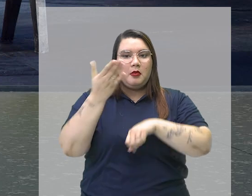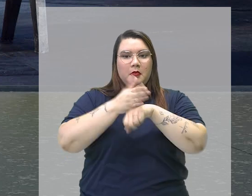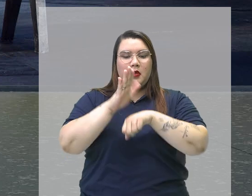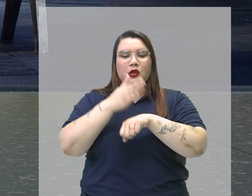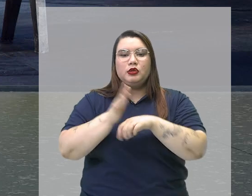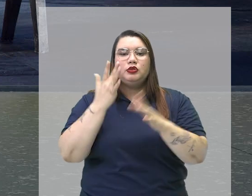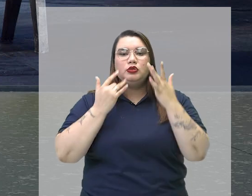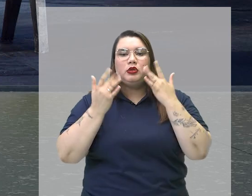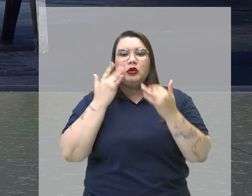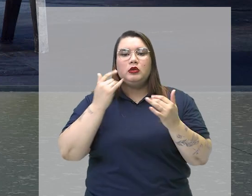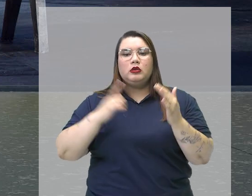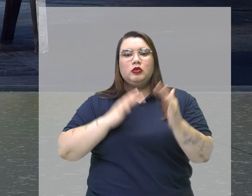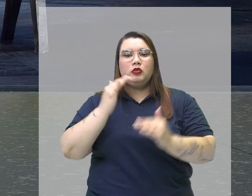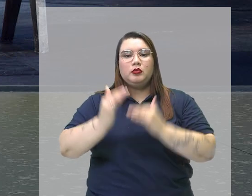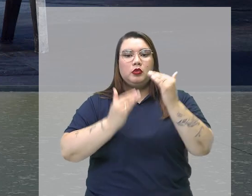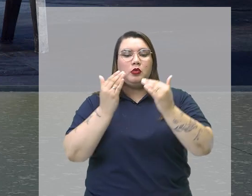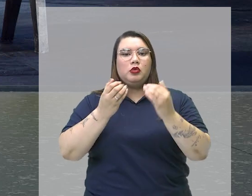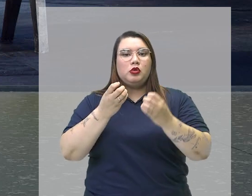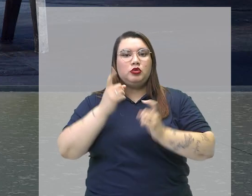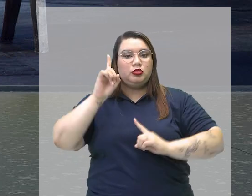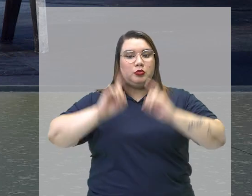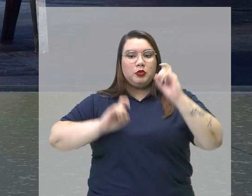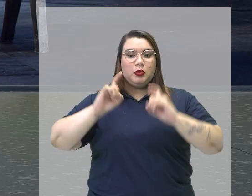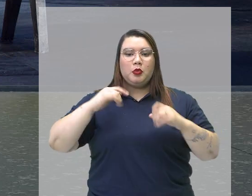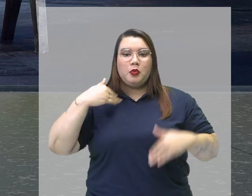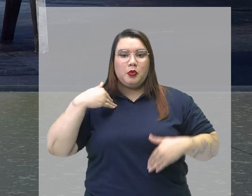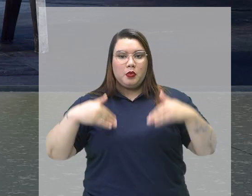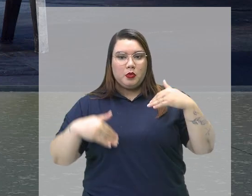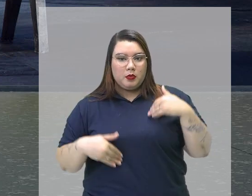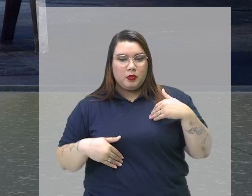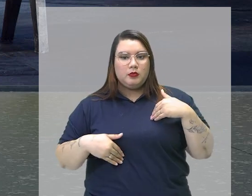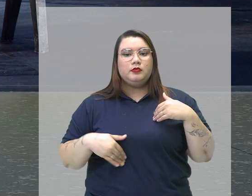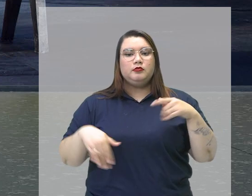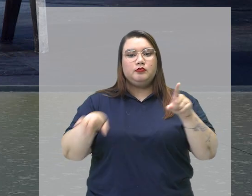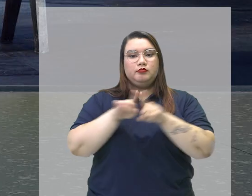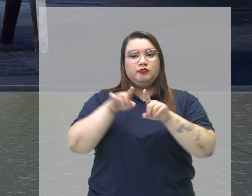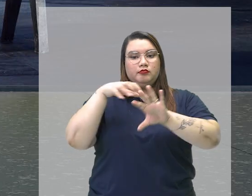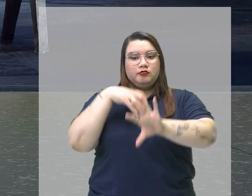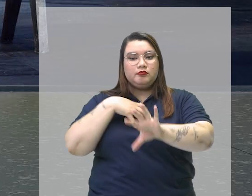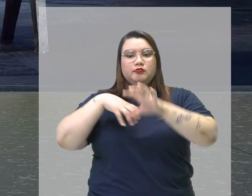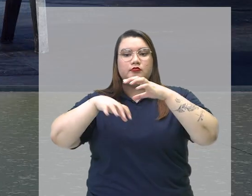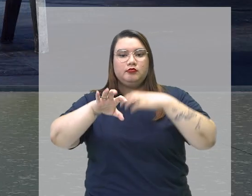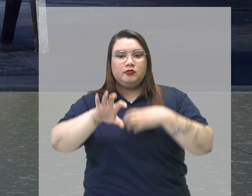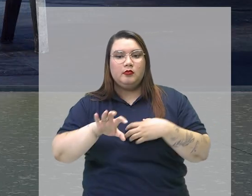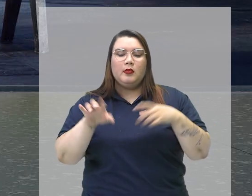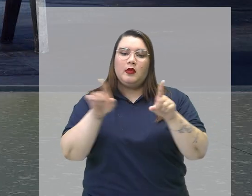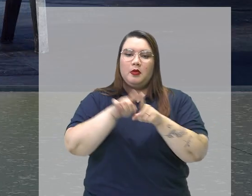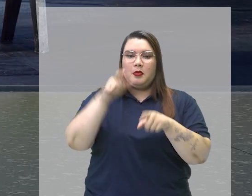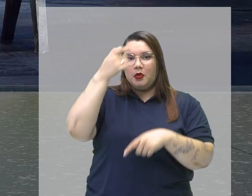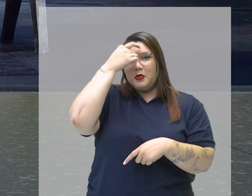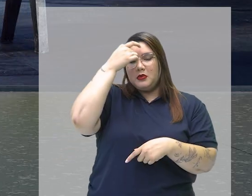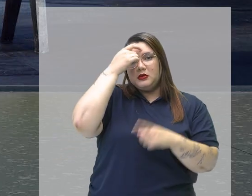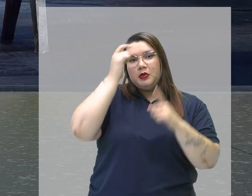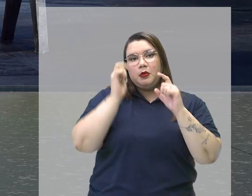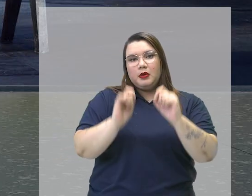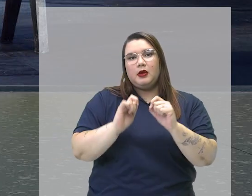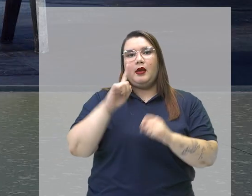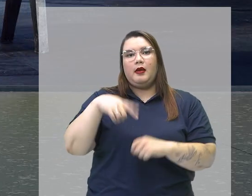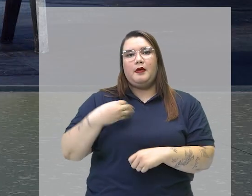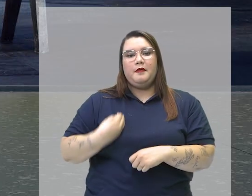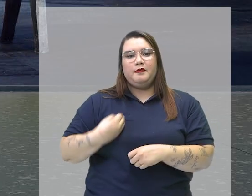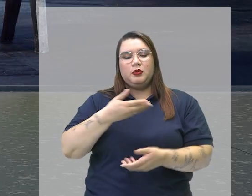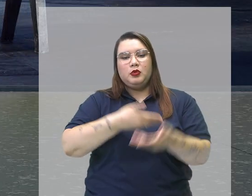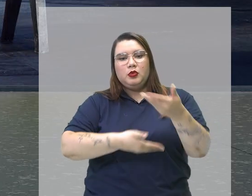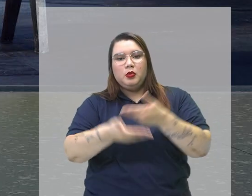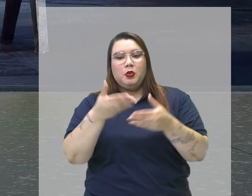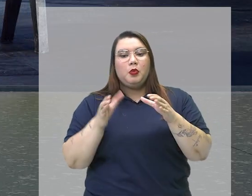as práticas teatrais desenvolvem a expressão corporal, né? A empatia e a